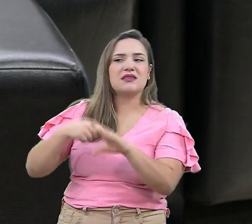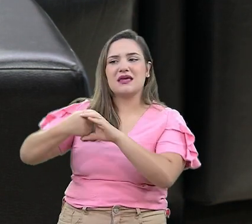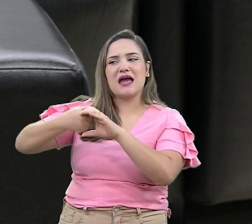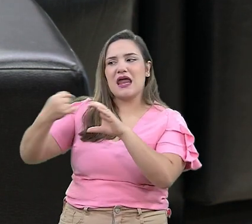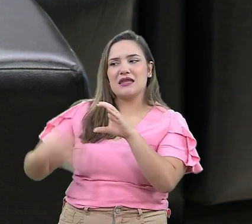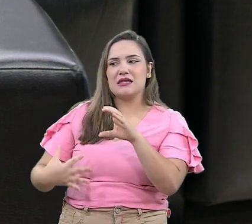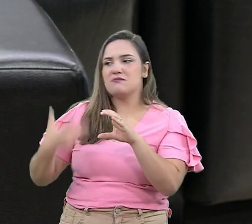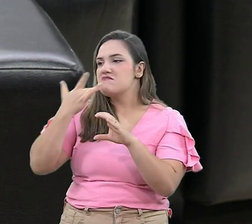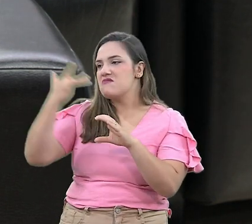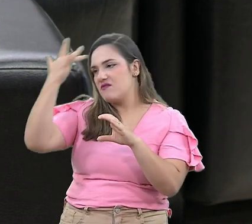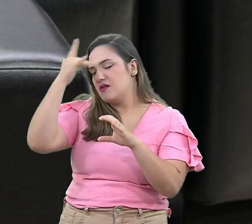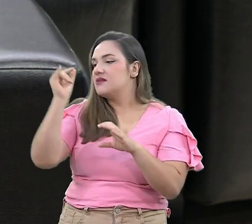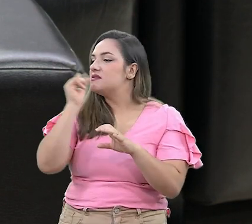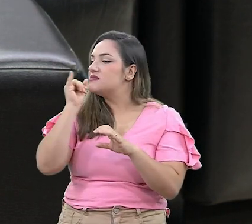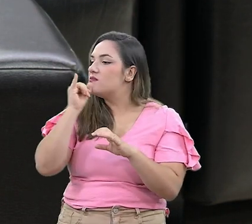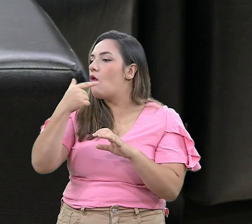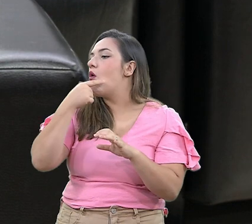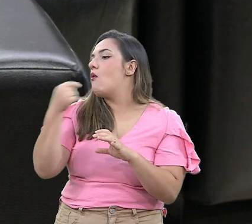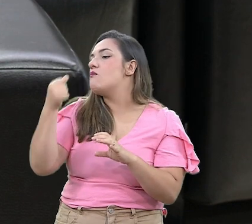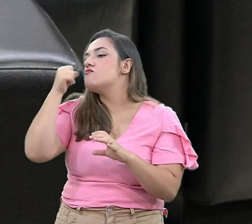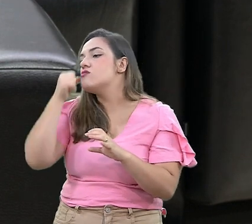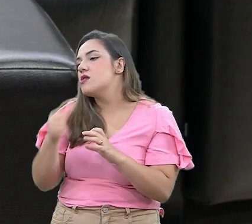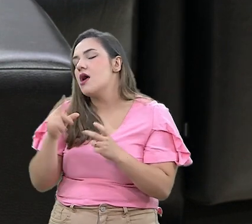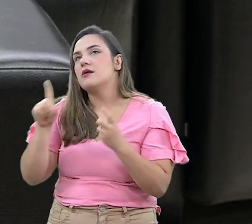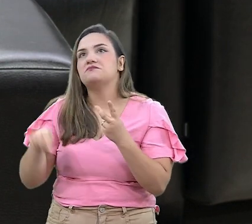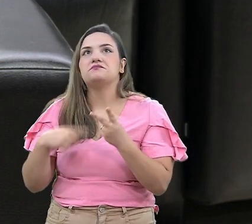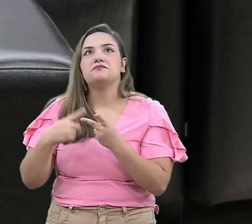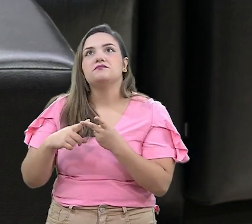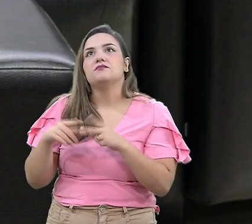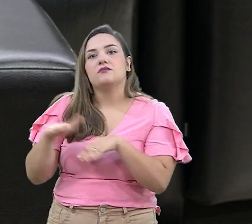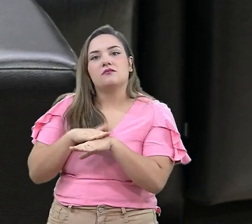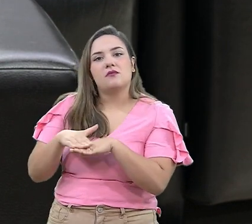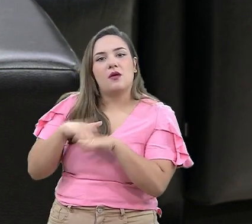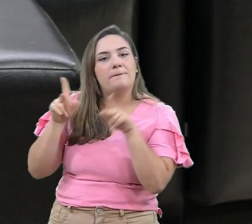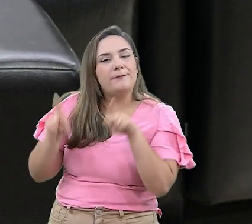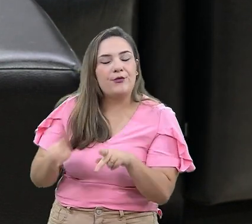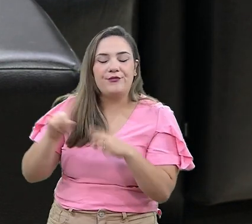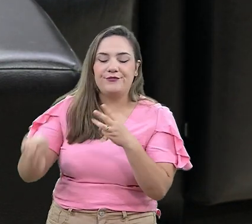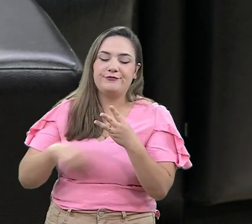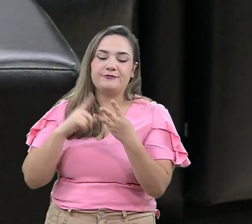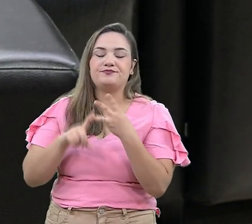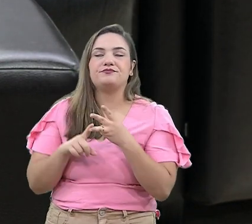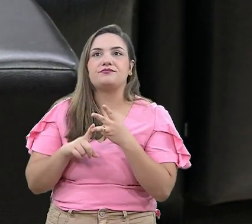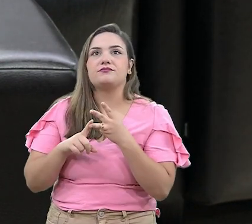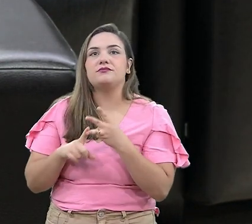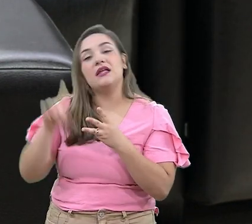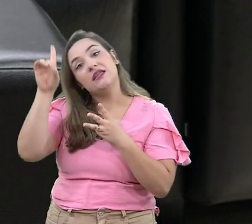característica sua, como o gênero, a raça, a etnia, a sua